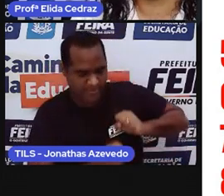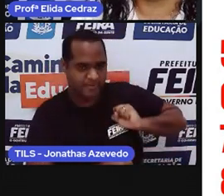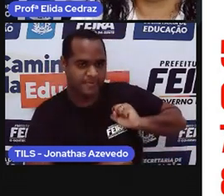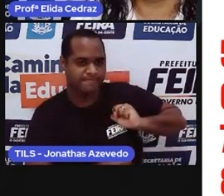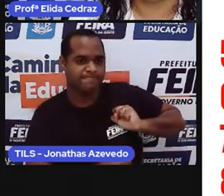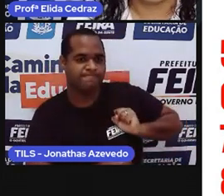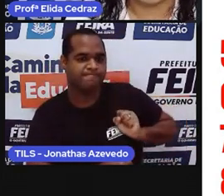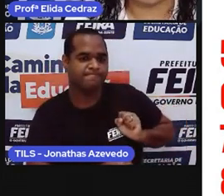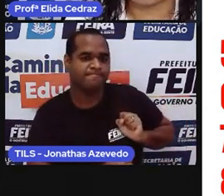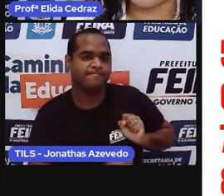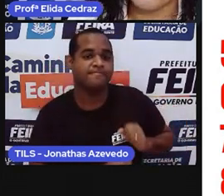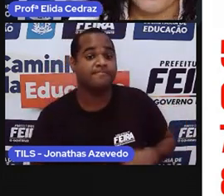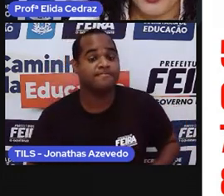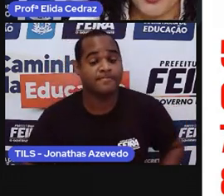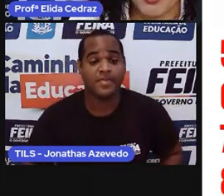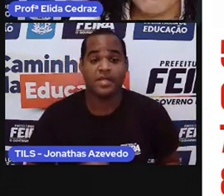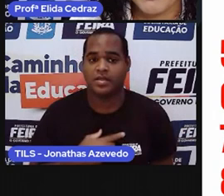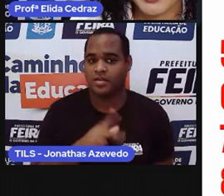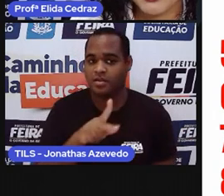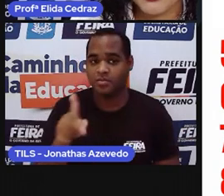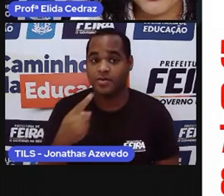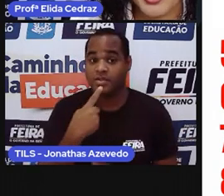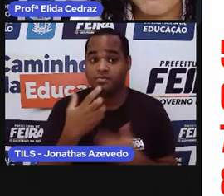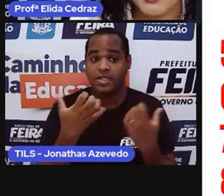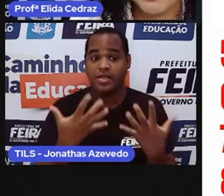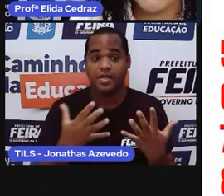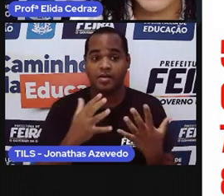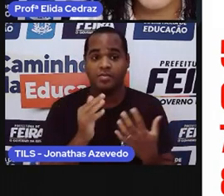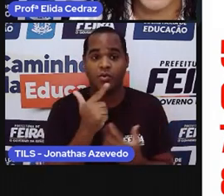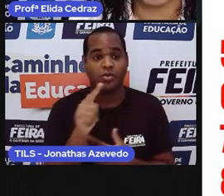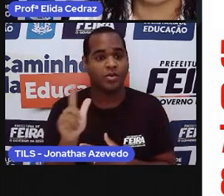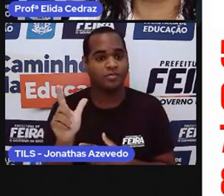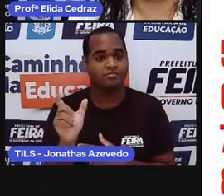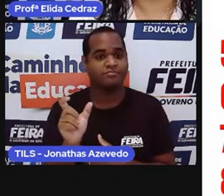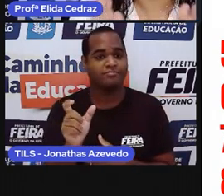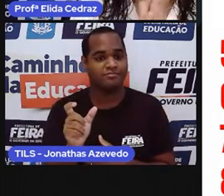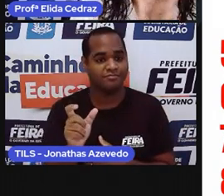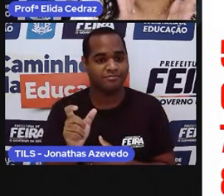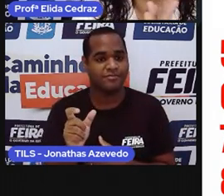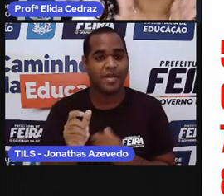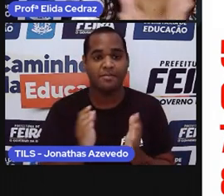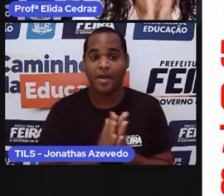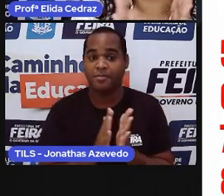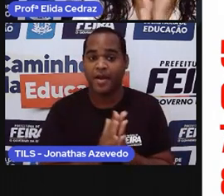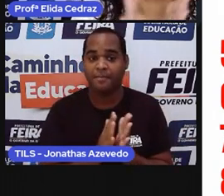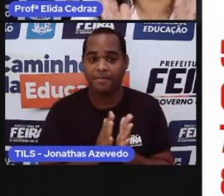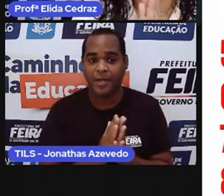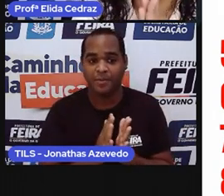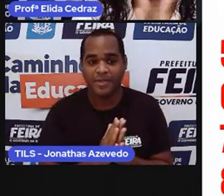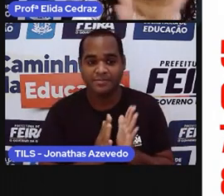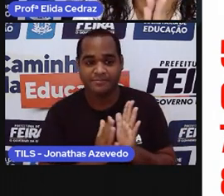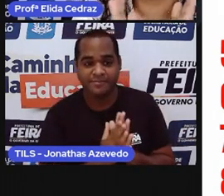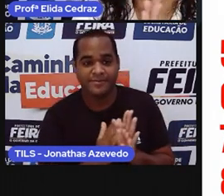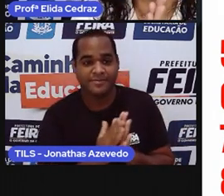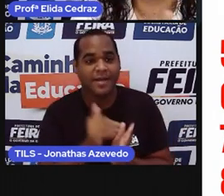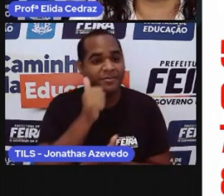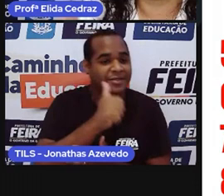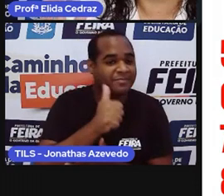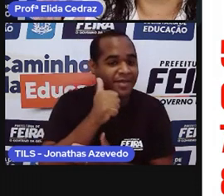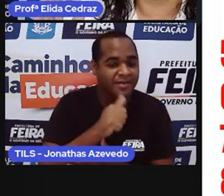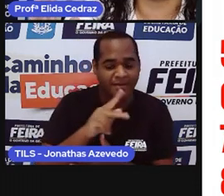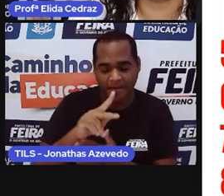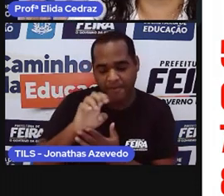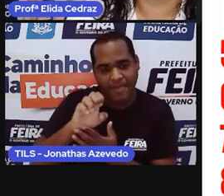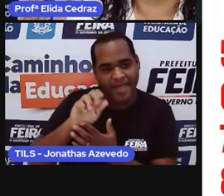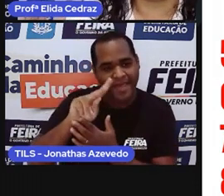de paixão. A Pro não colocou o refrão, mas você sabe. Palma, palma, palma, ó